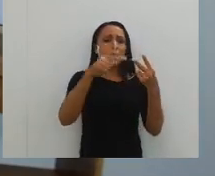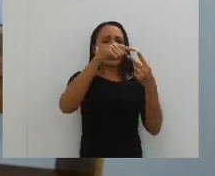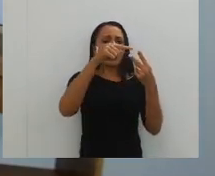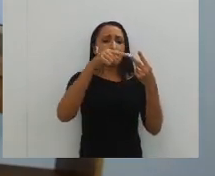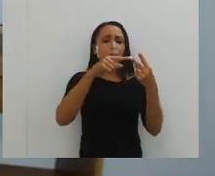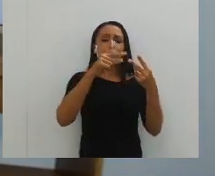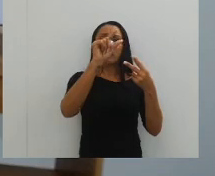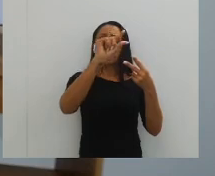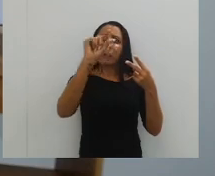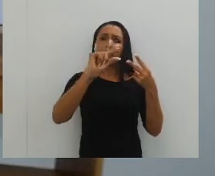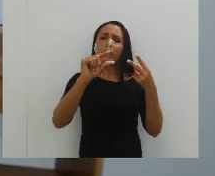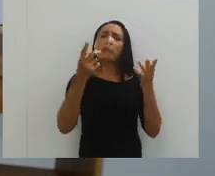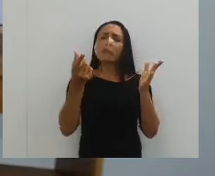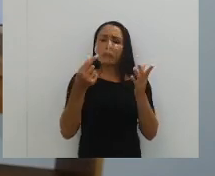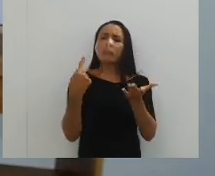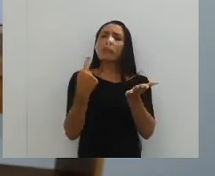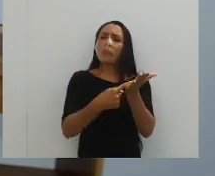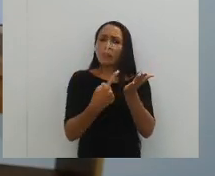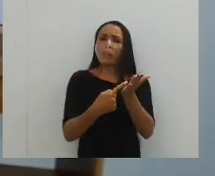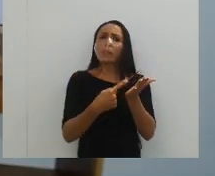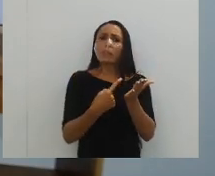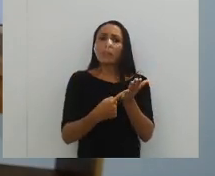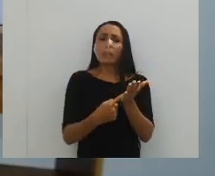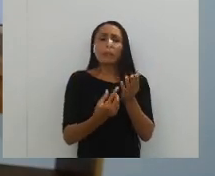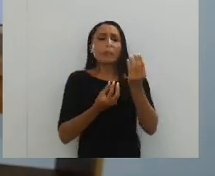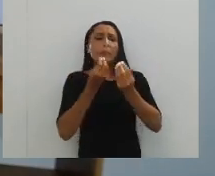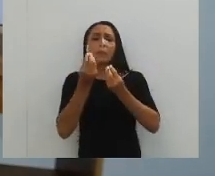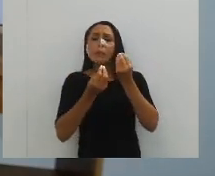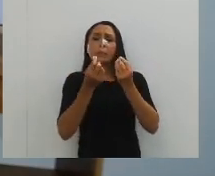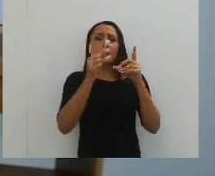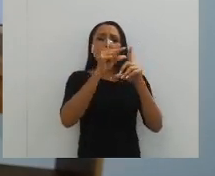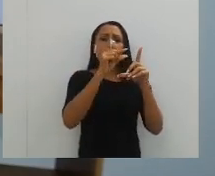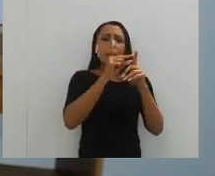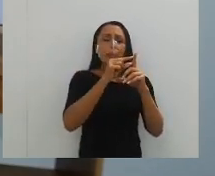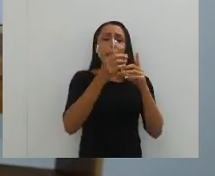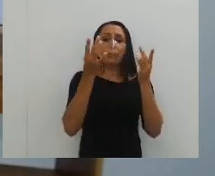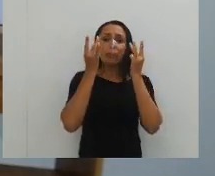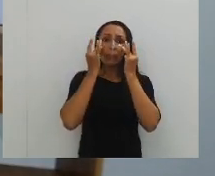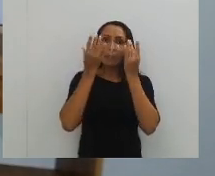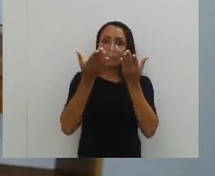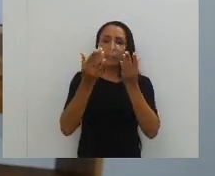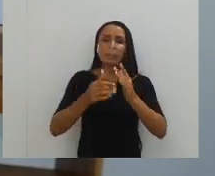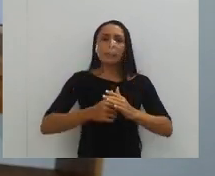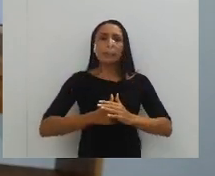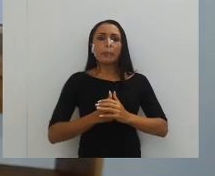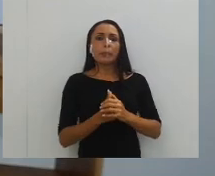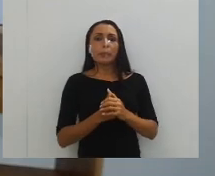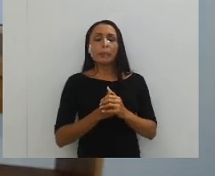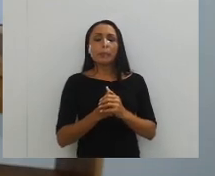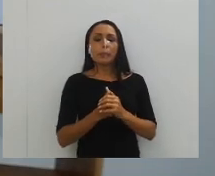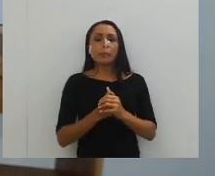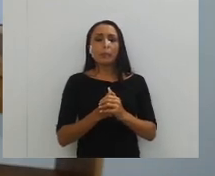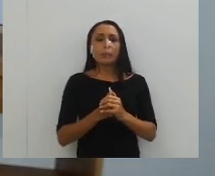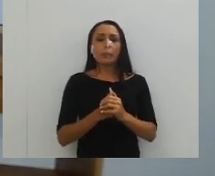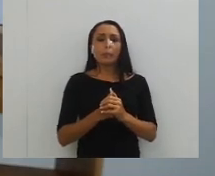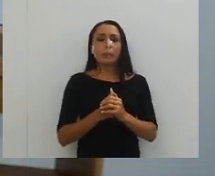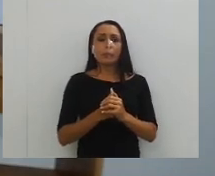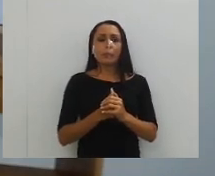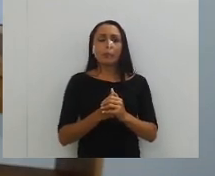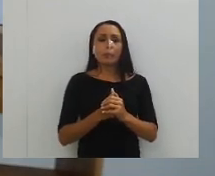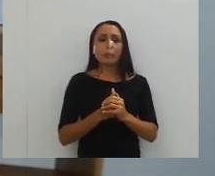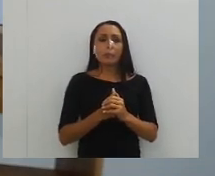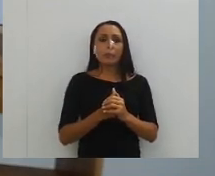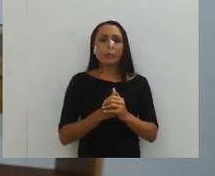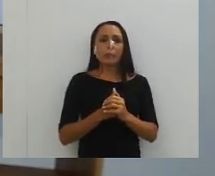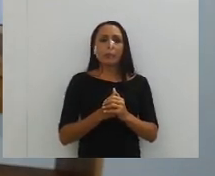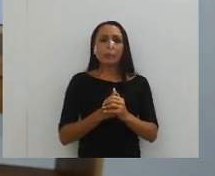palavras. Aí todo mundo concordou. Aí disse assim, mas como é que vai ser essas palavras? Olhem para mim, viu? Presta atenção aqui. Ei, olha para cá. Larga o caderno, olha